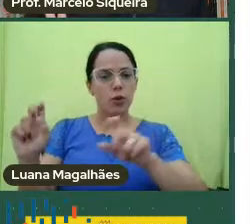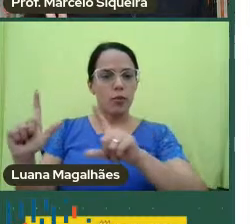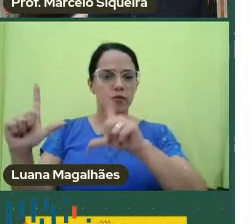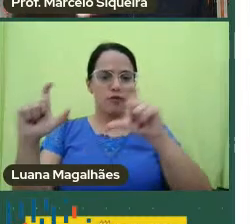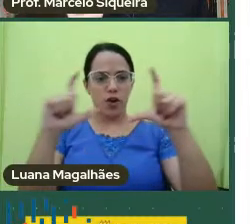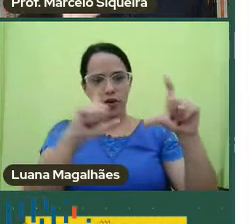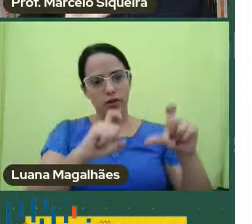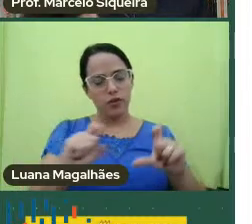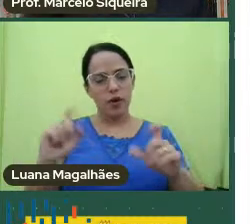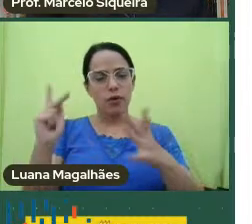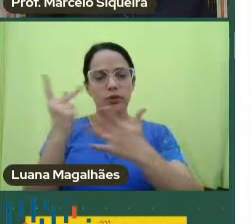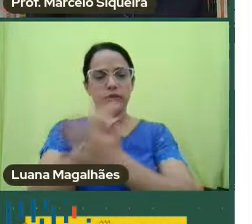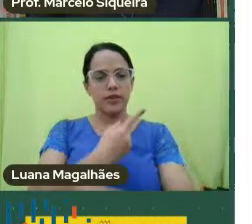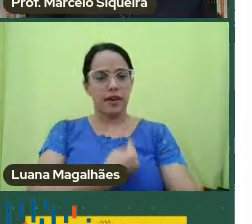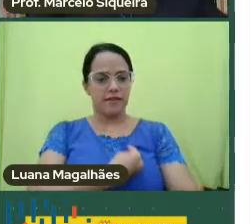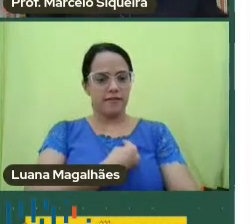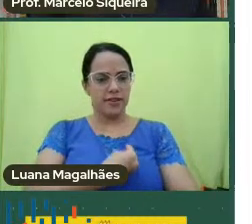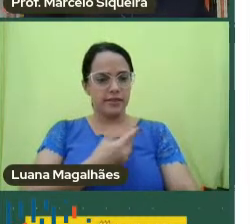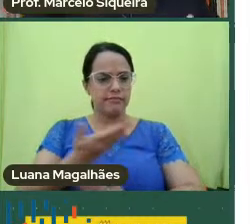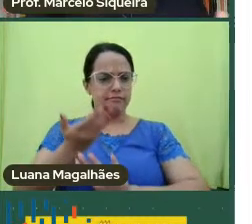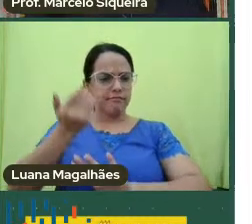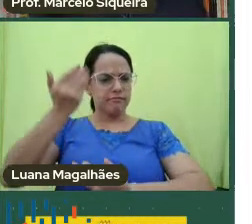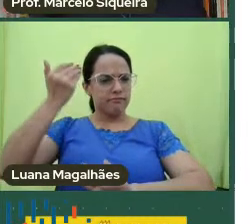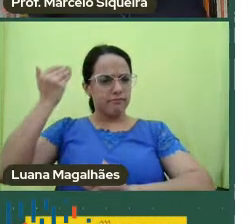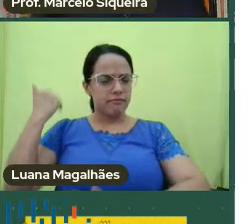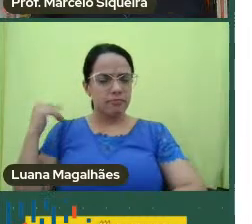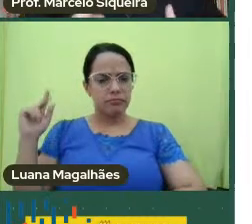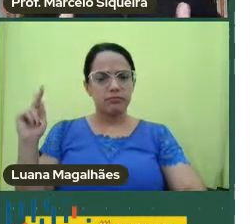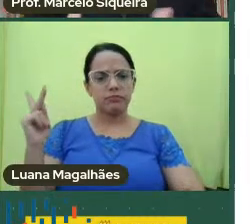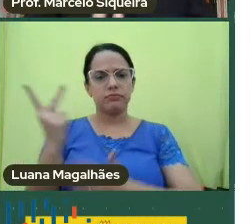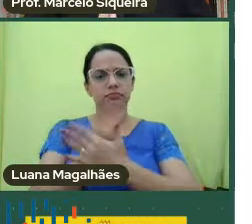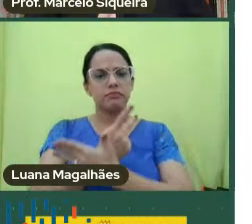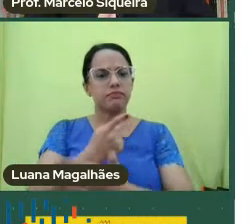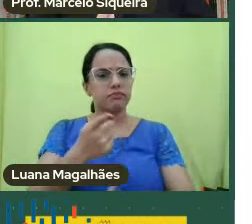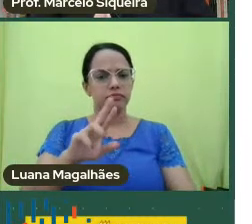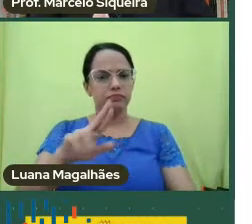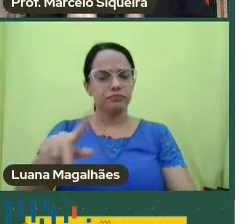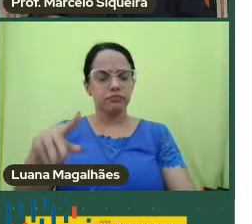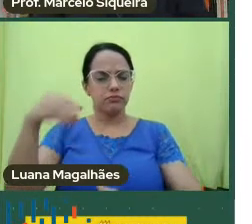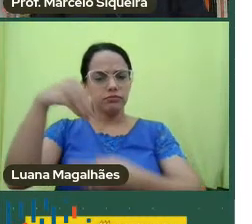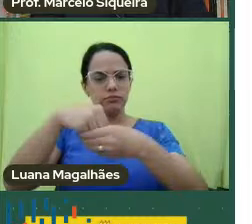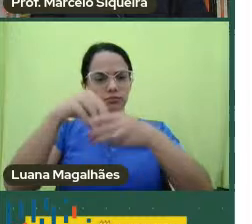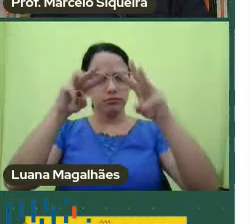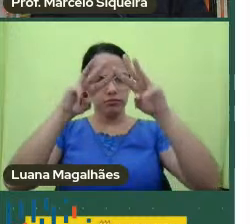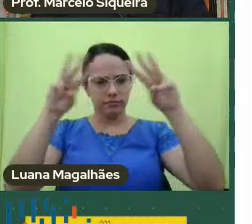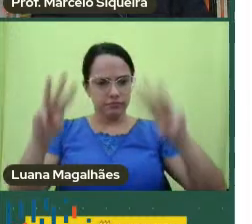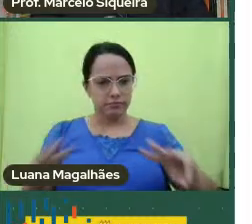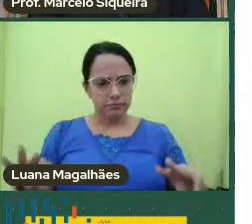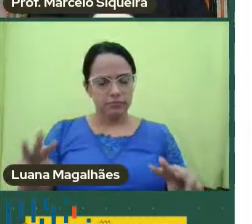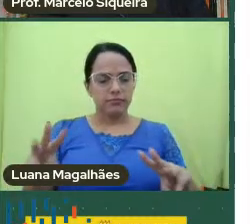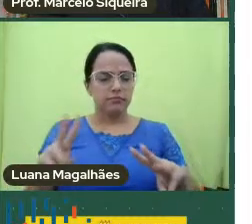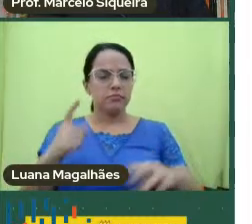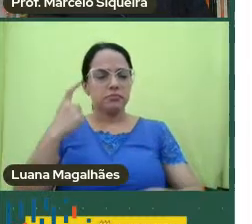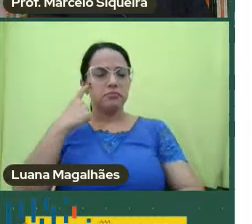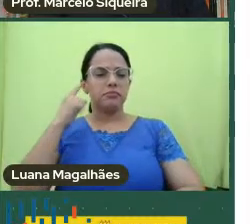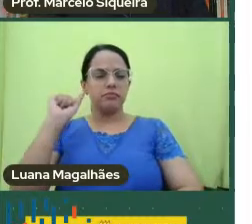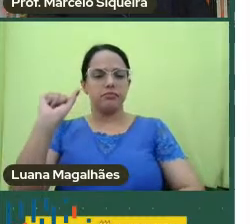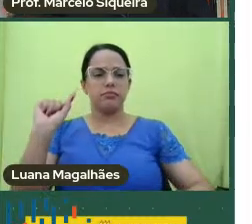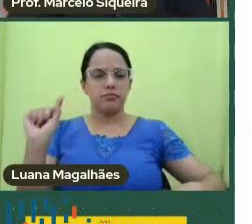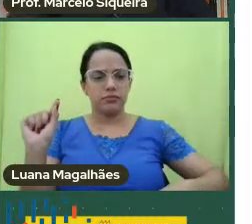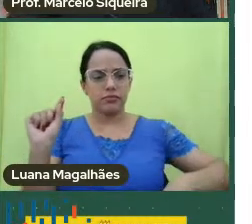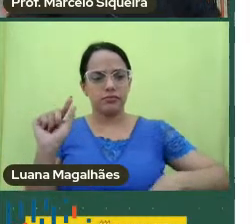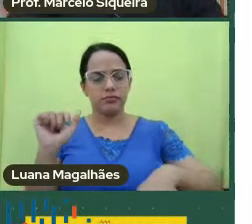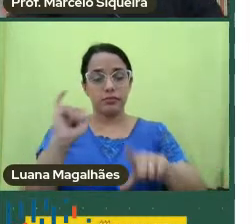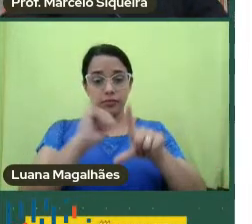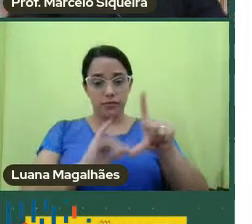pregressa. Olha que interessante, né? Que ela não nasce dentro de um arquivo de um museu. Muitas vezes a gente acha, ao pegar uma fotografia, que aquela